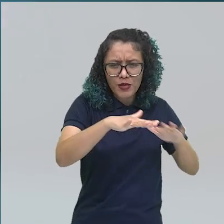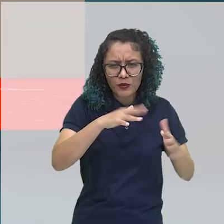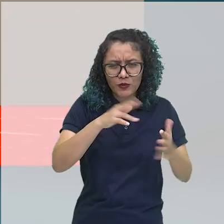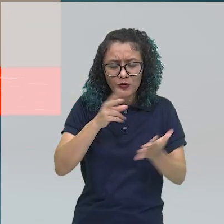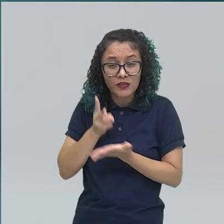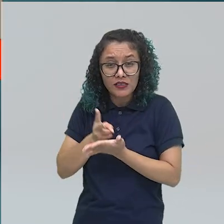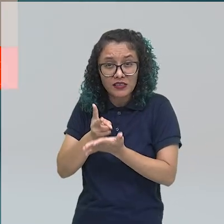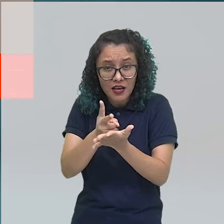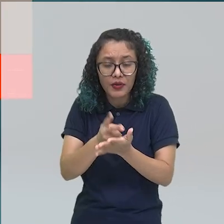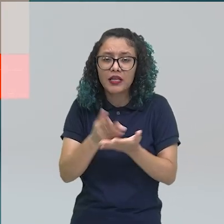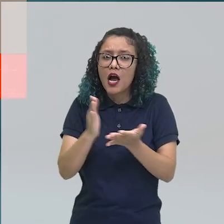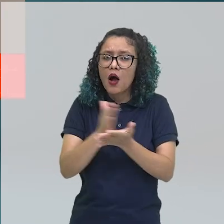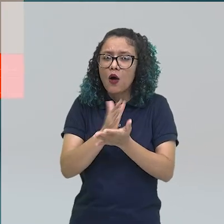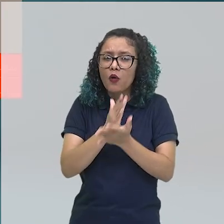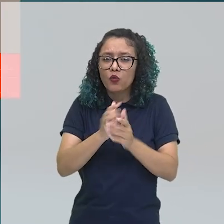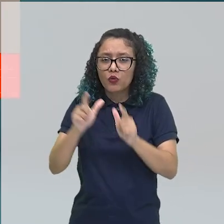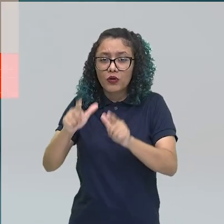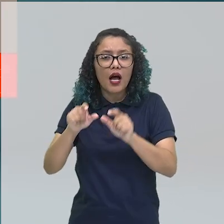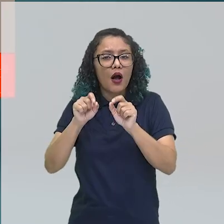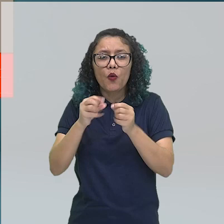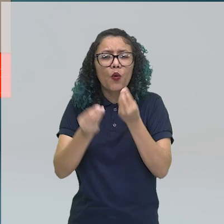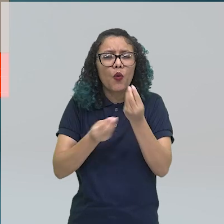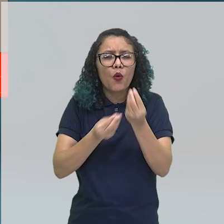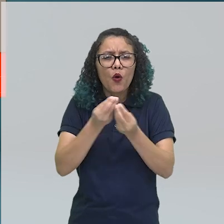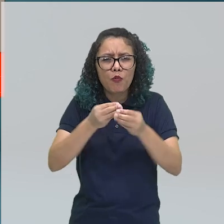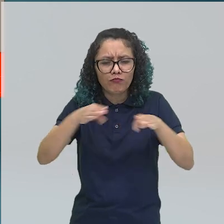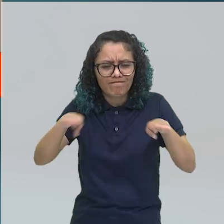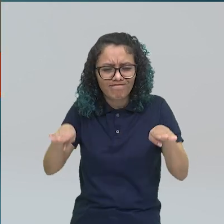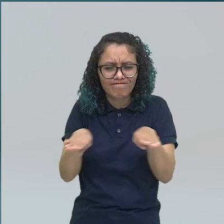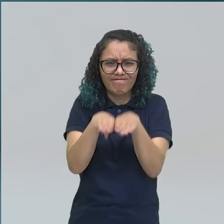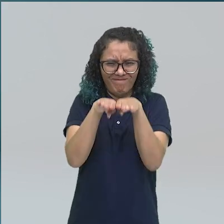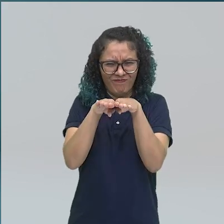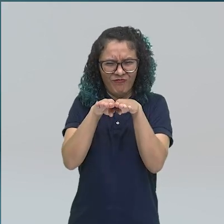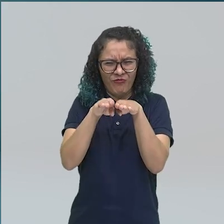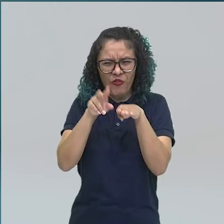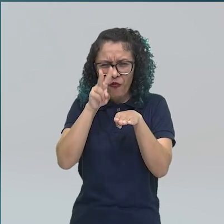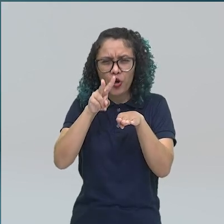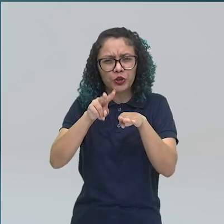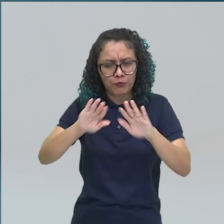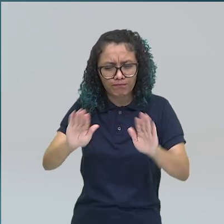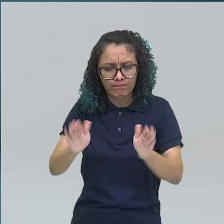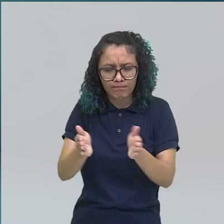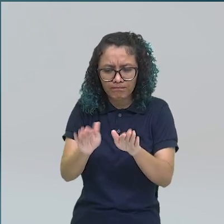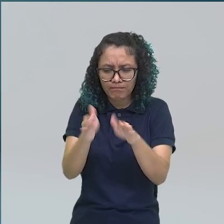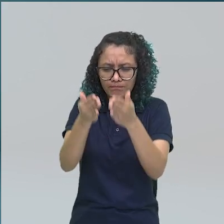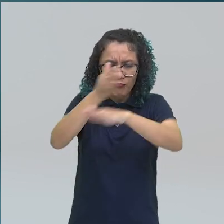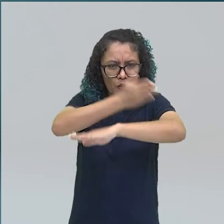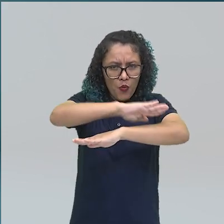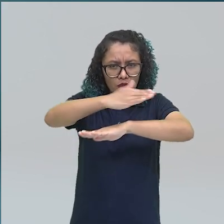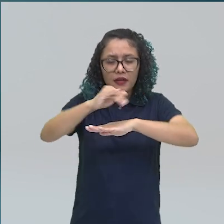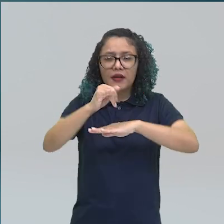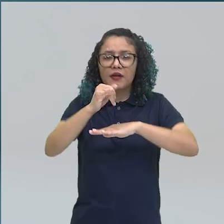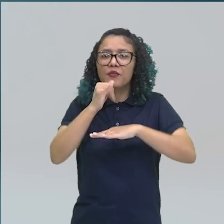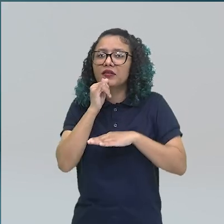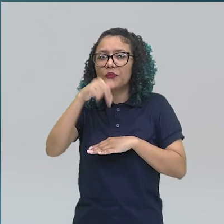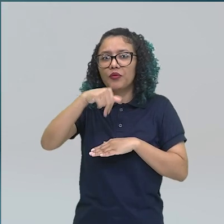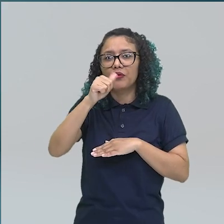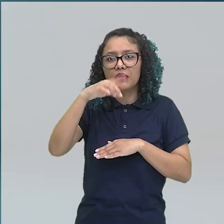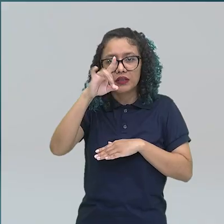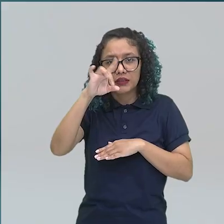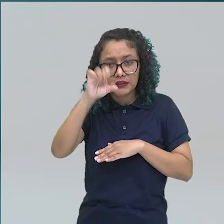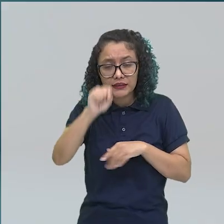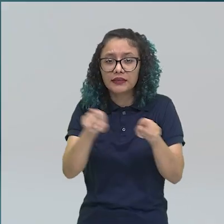Em alguns lugares, as placas se chocam com força, formando montanhas altíssimas, como os Andes e